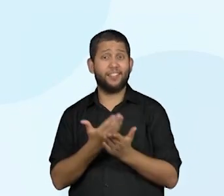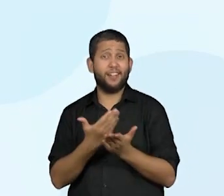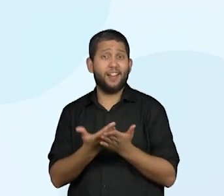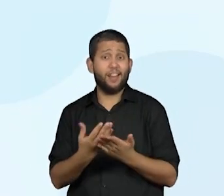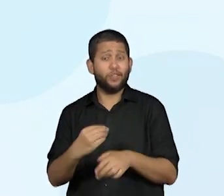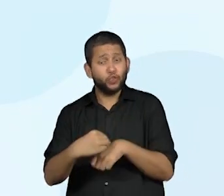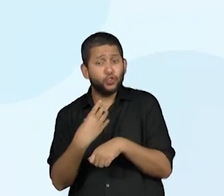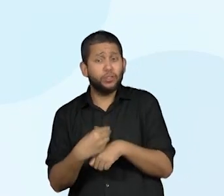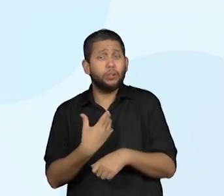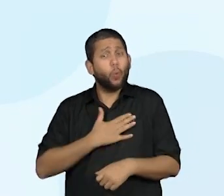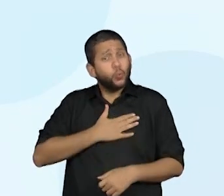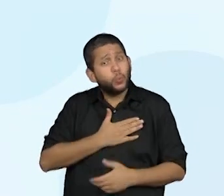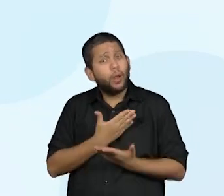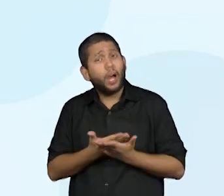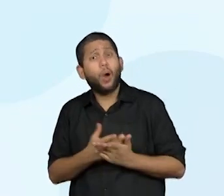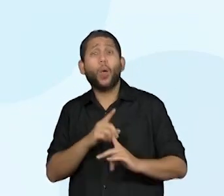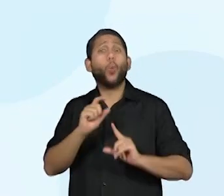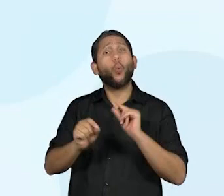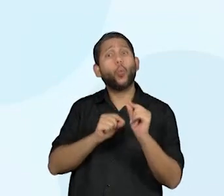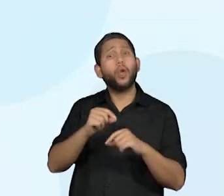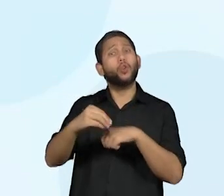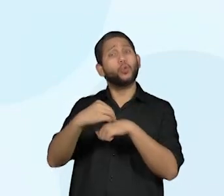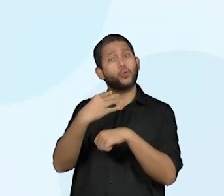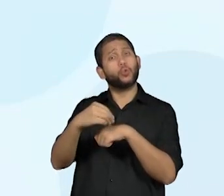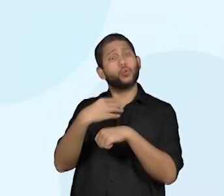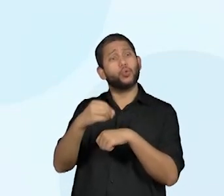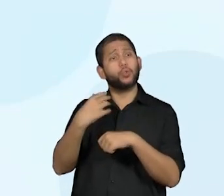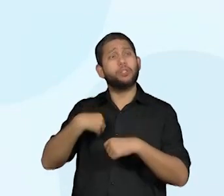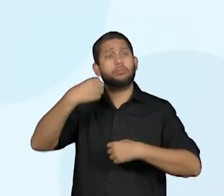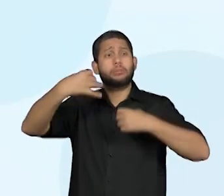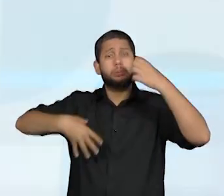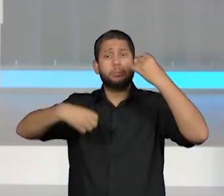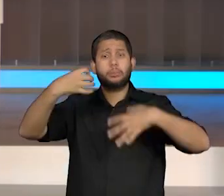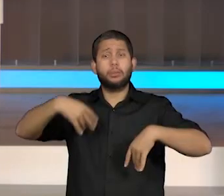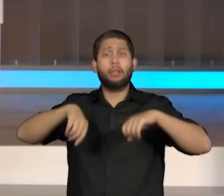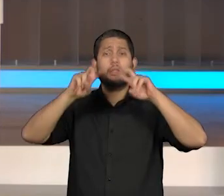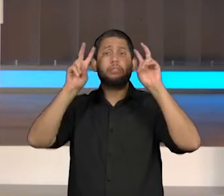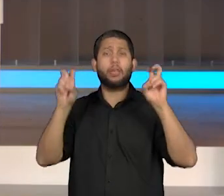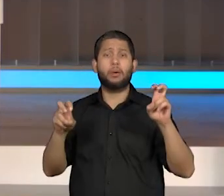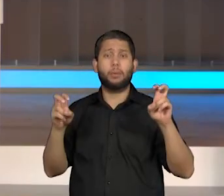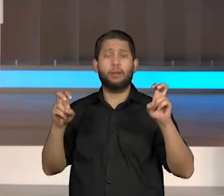acharam de pensar e aprender sobre a fotossíntese, que